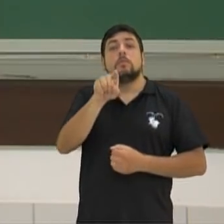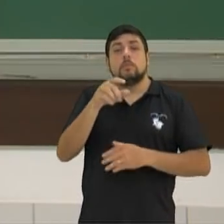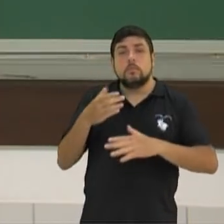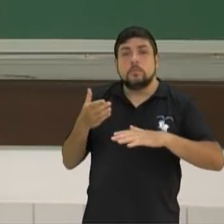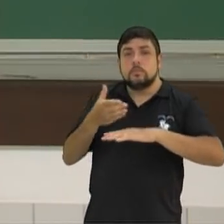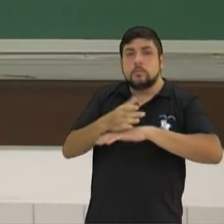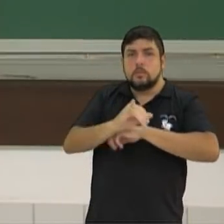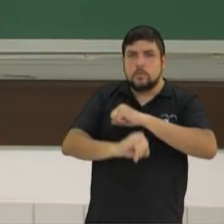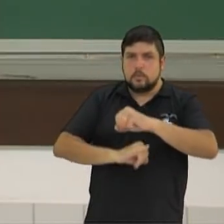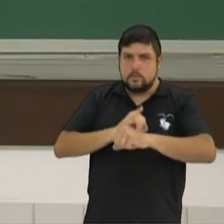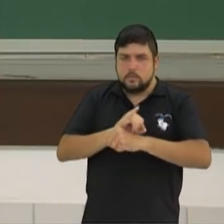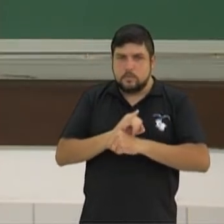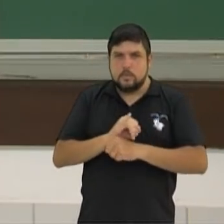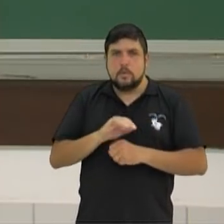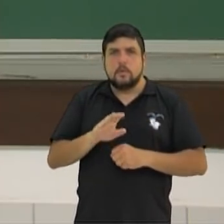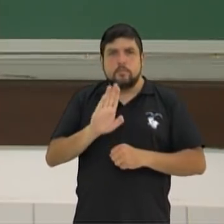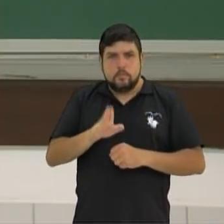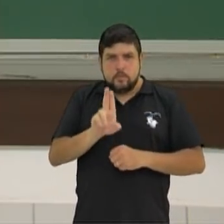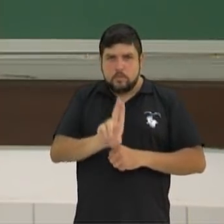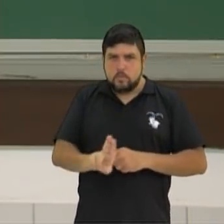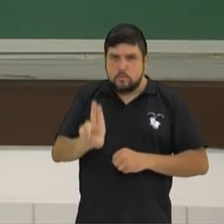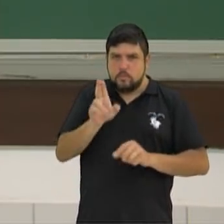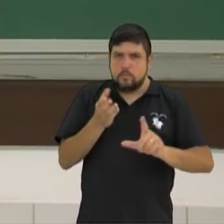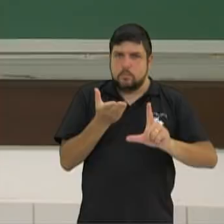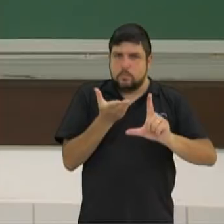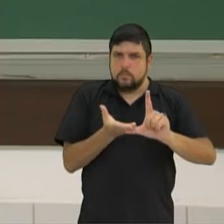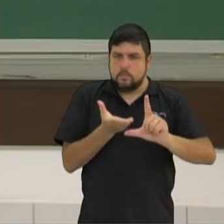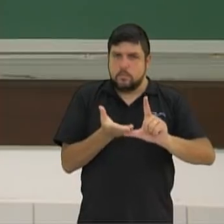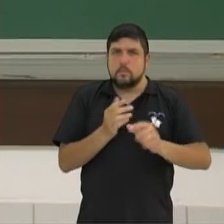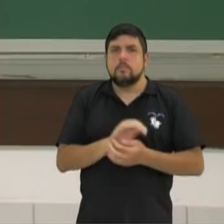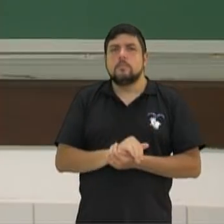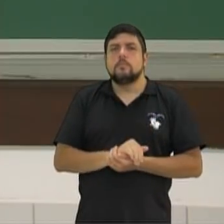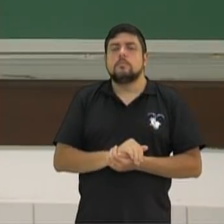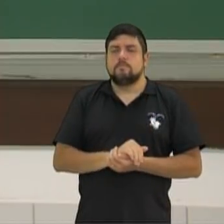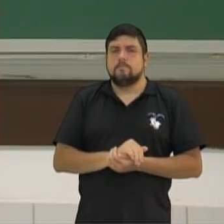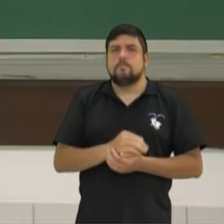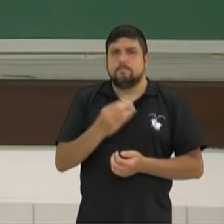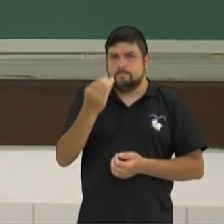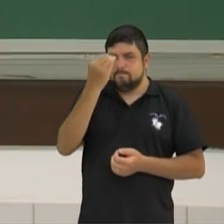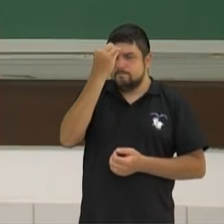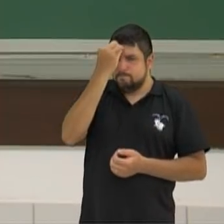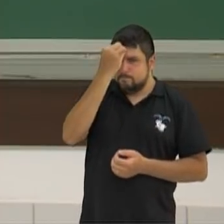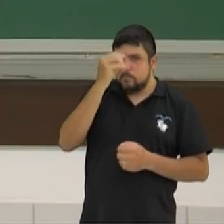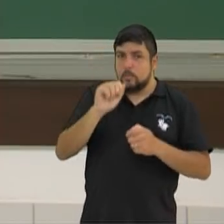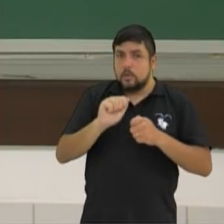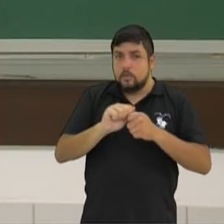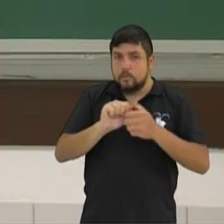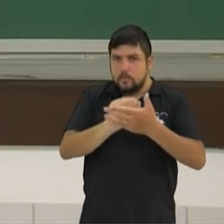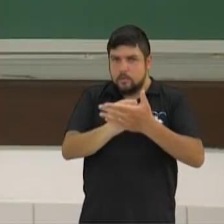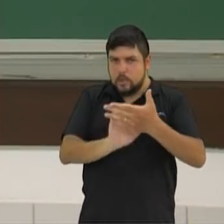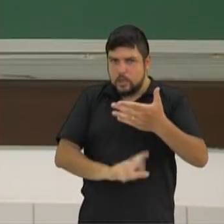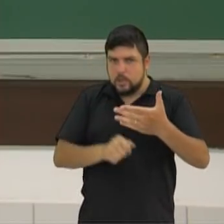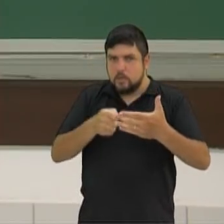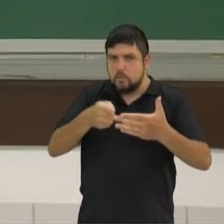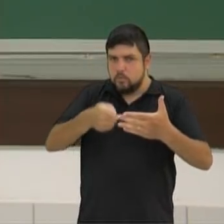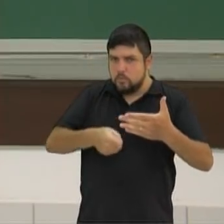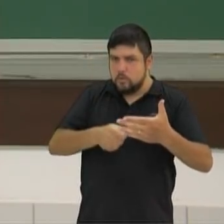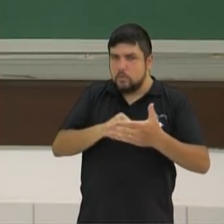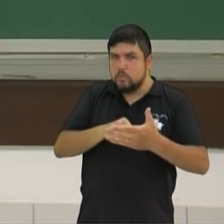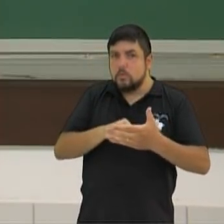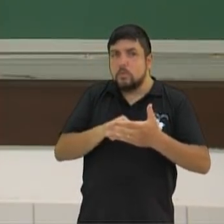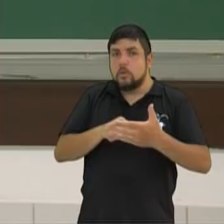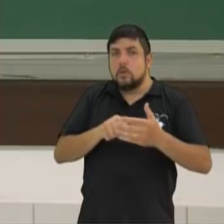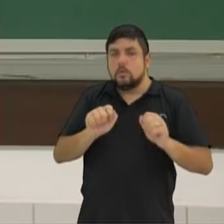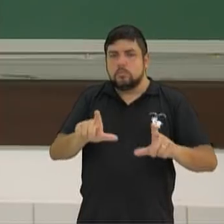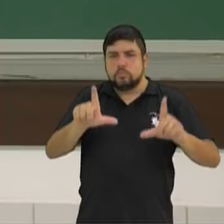à internet e já está usando o Google Classroom, não esqueça, faça a atividade obrigatória, é ela que garante a